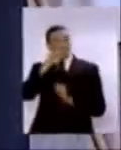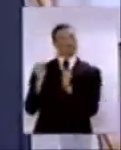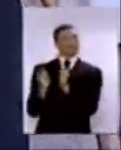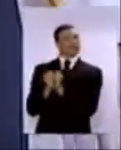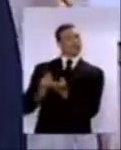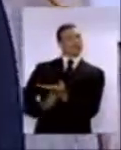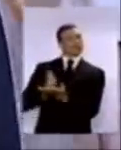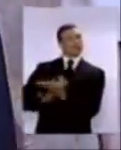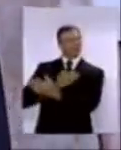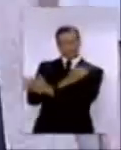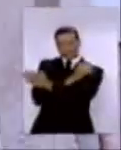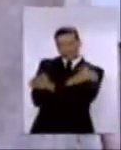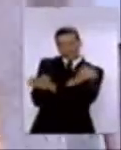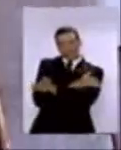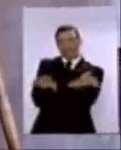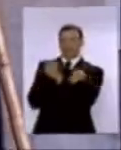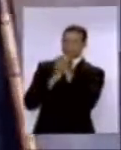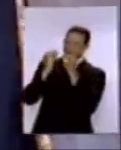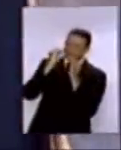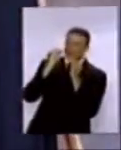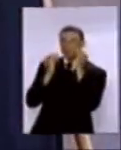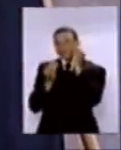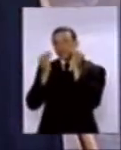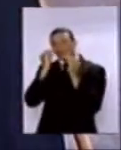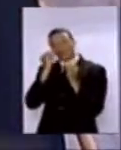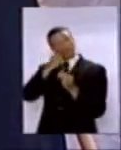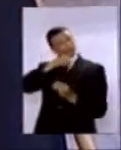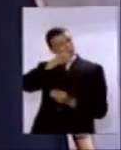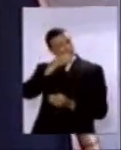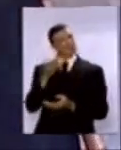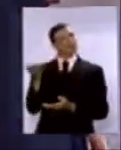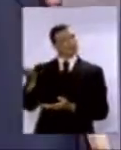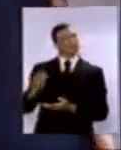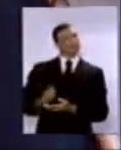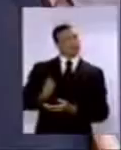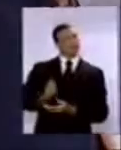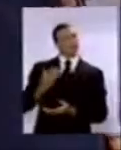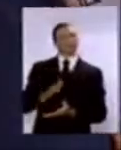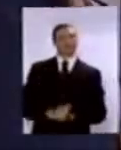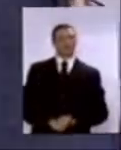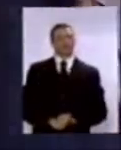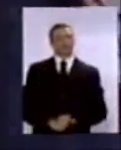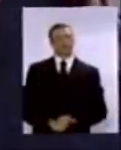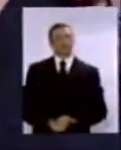maria zavascki que vemos agora há pouco é sempre